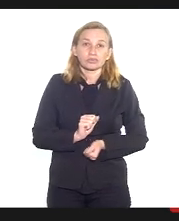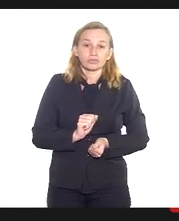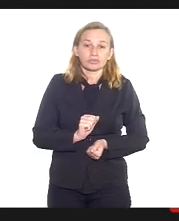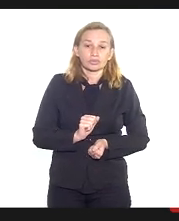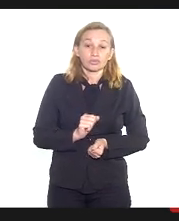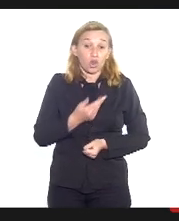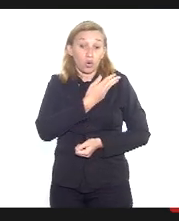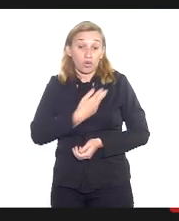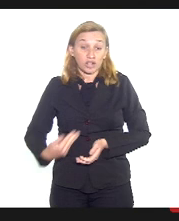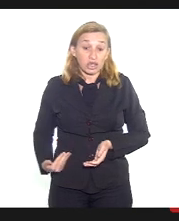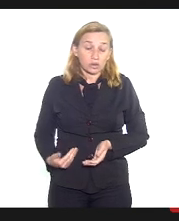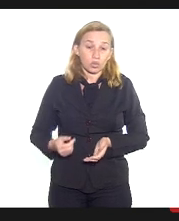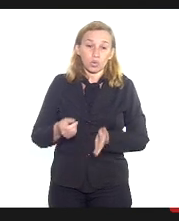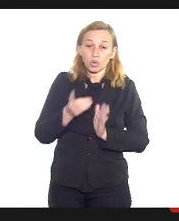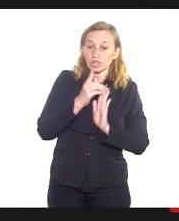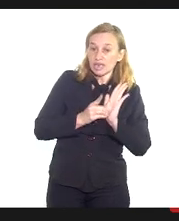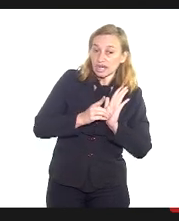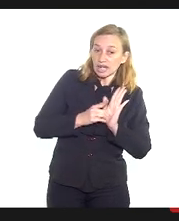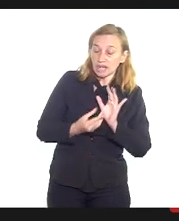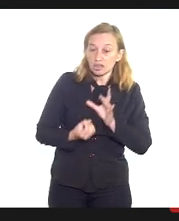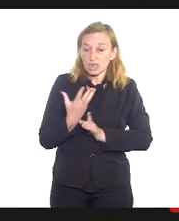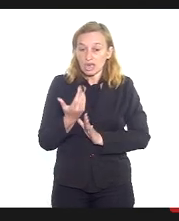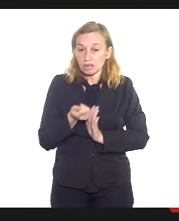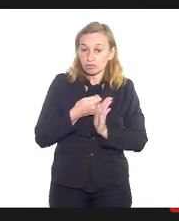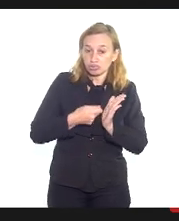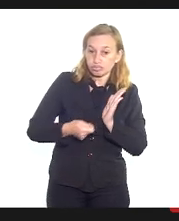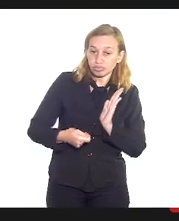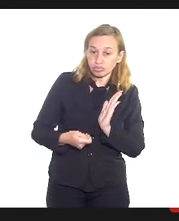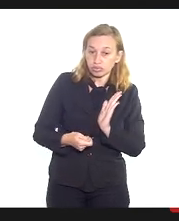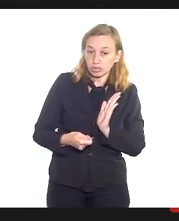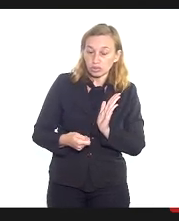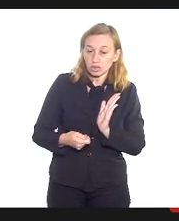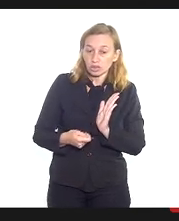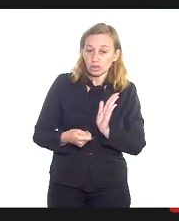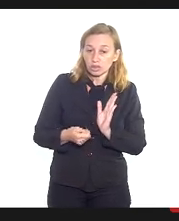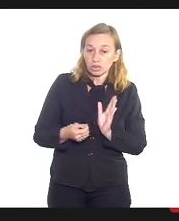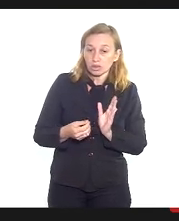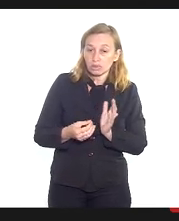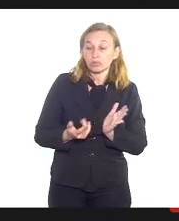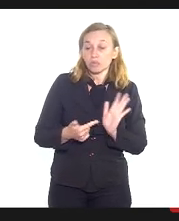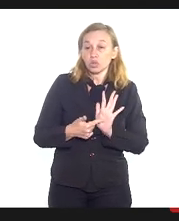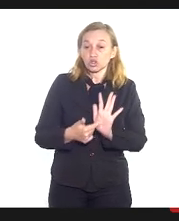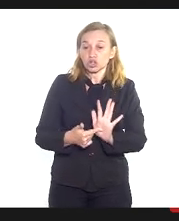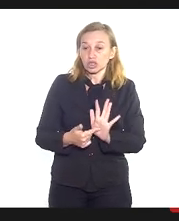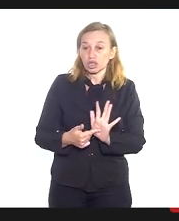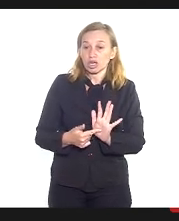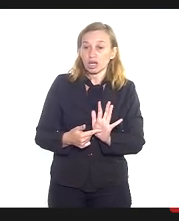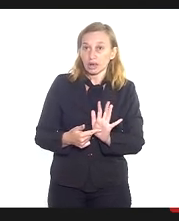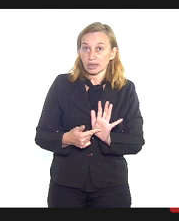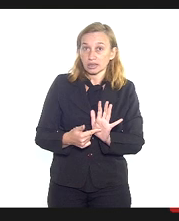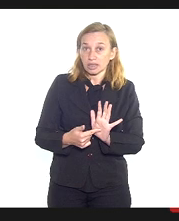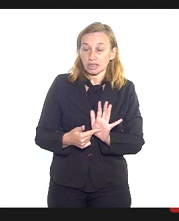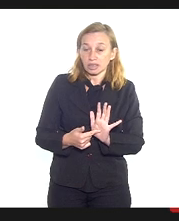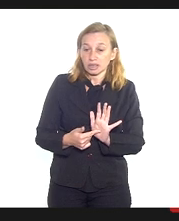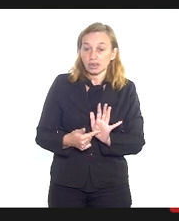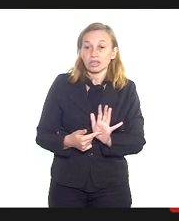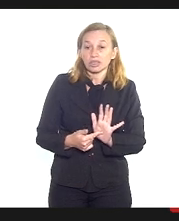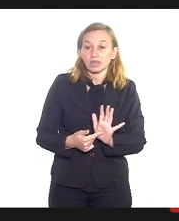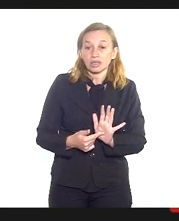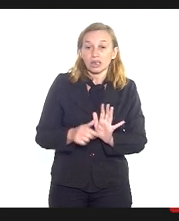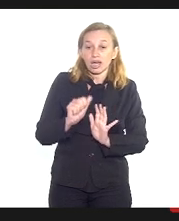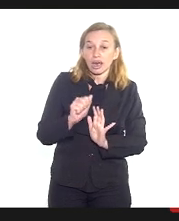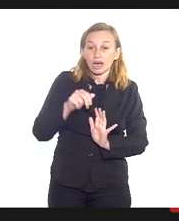o governador, através de decreto, vai fazer tal coisa, mas a previsibilidade de que a gente deveria estar levando para a